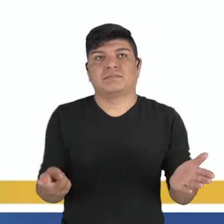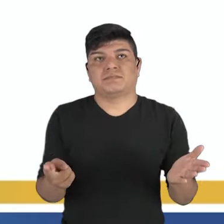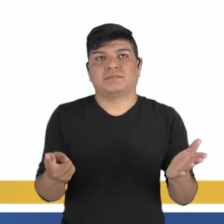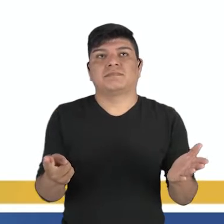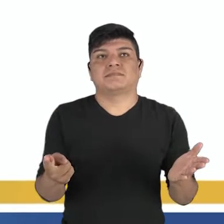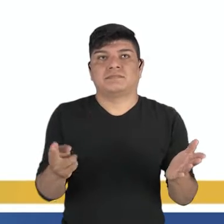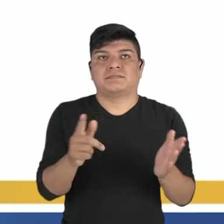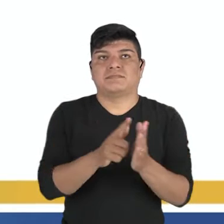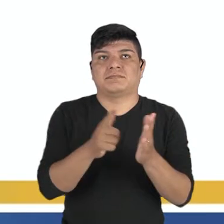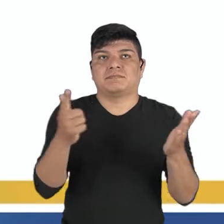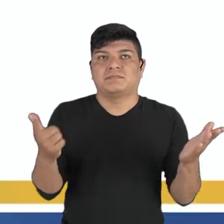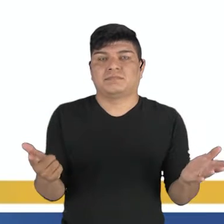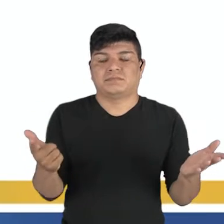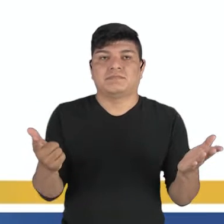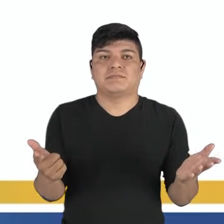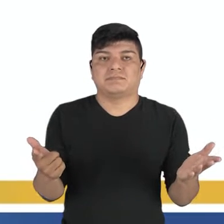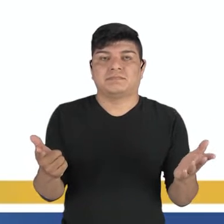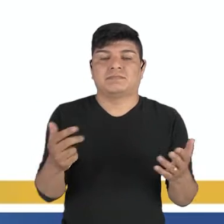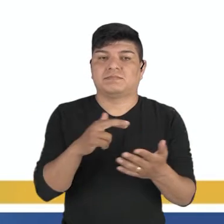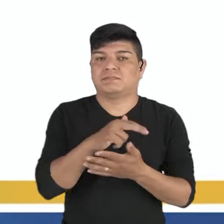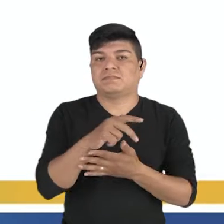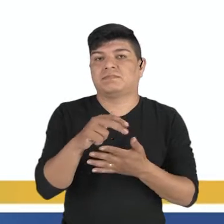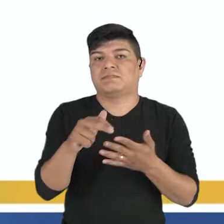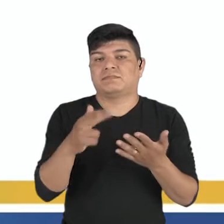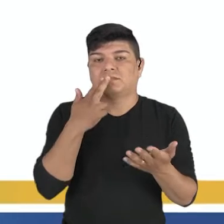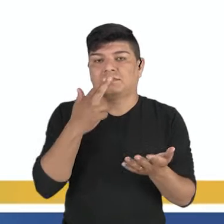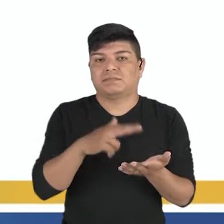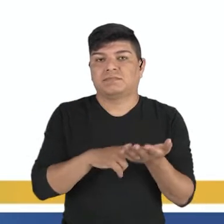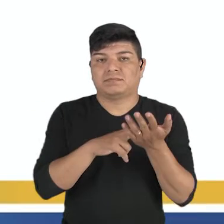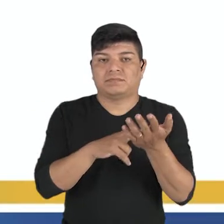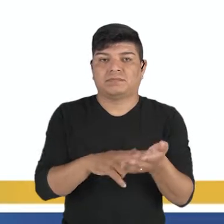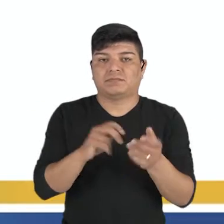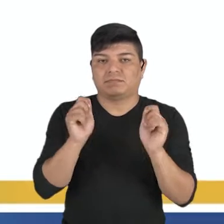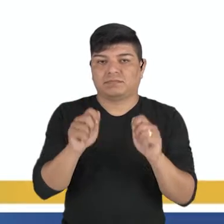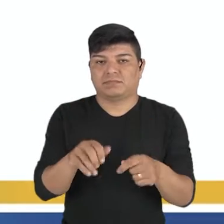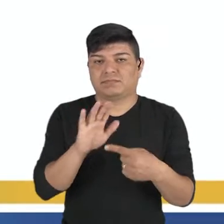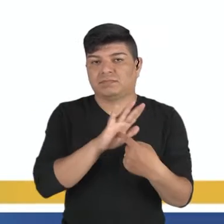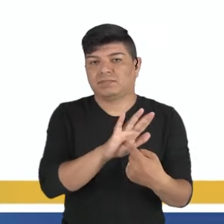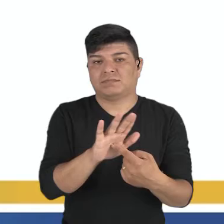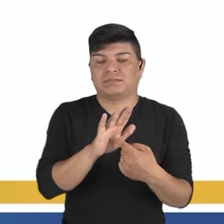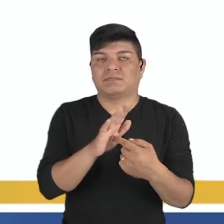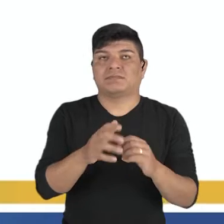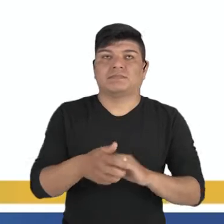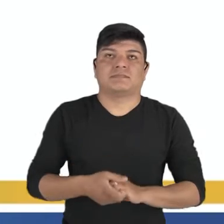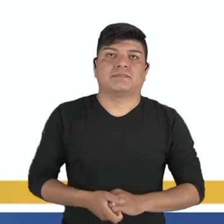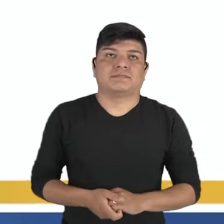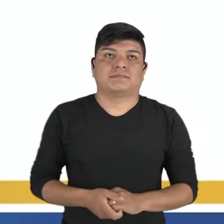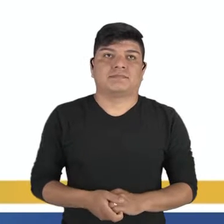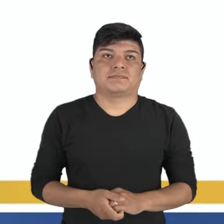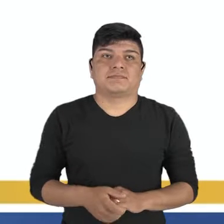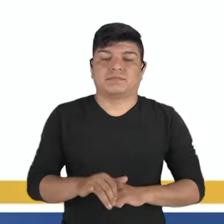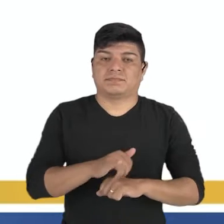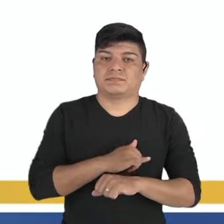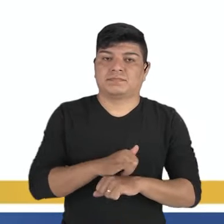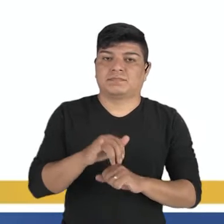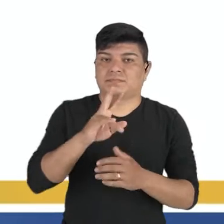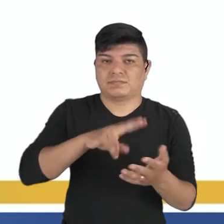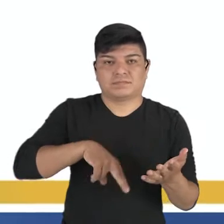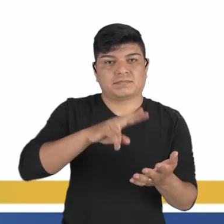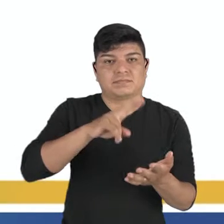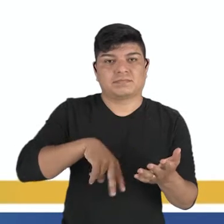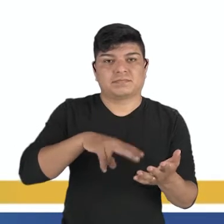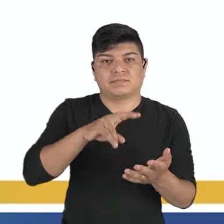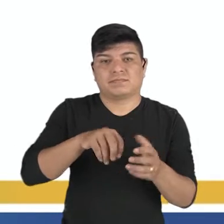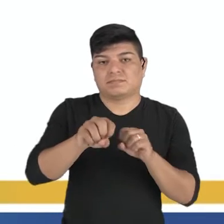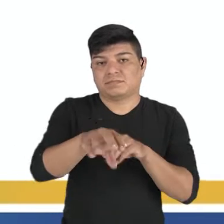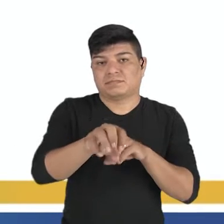jornais, correspondências, enfim, são muitos exemplos que podemos citar no momento. As estratégias de leituras que